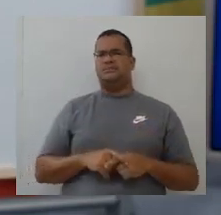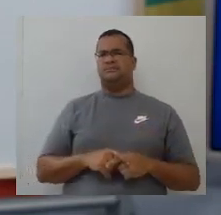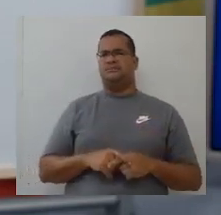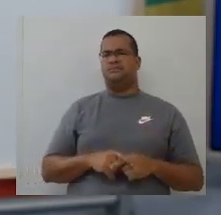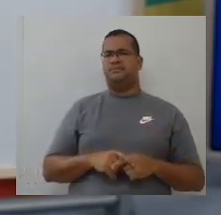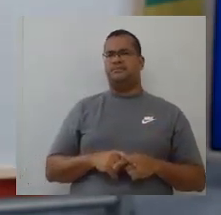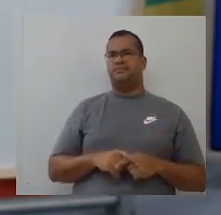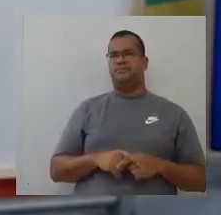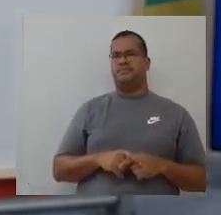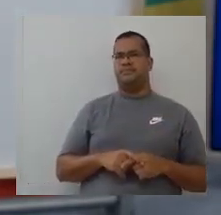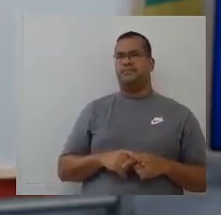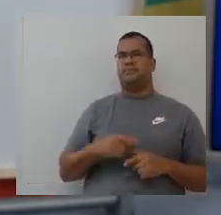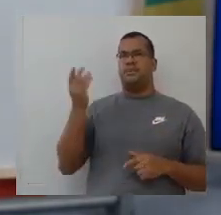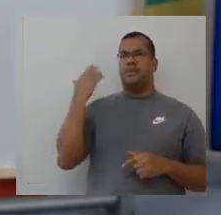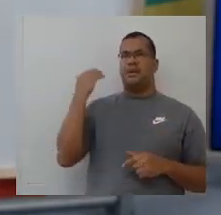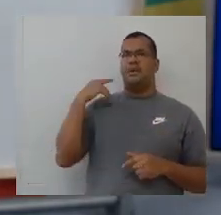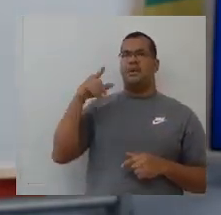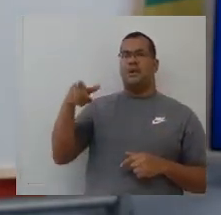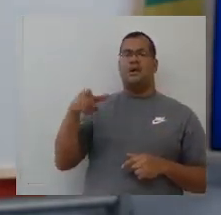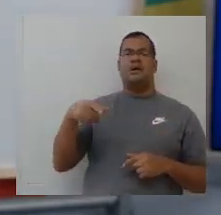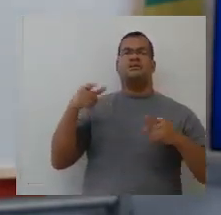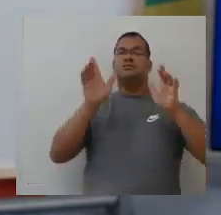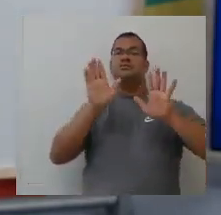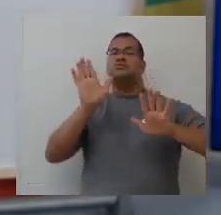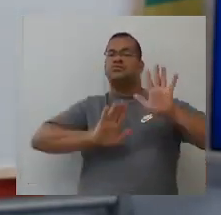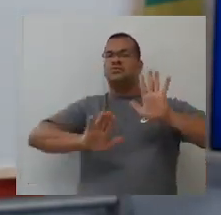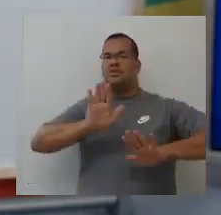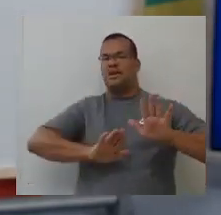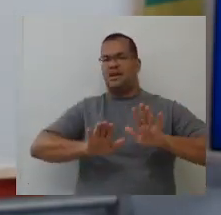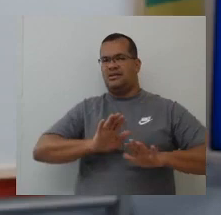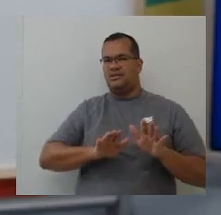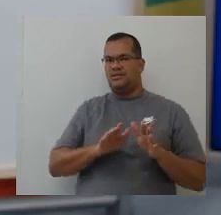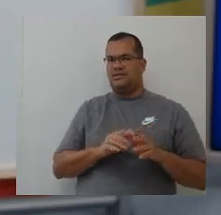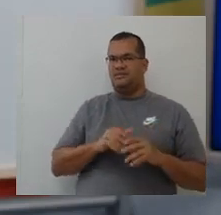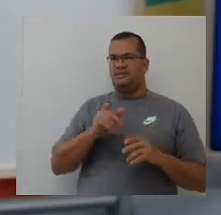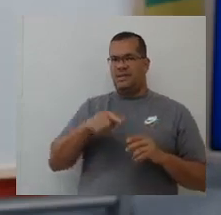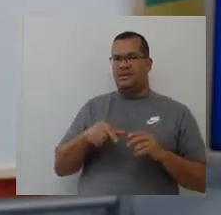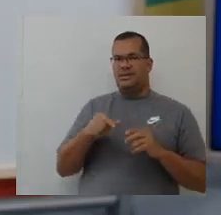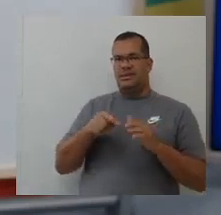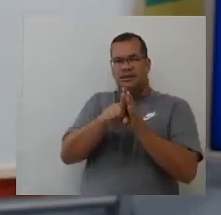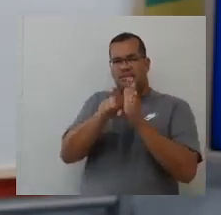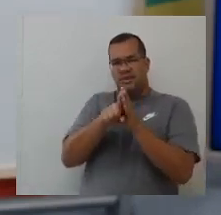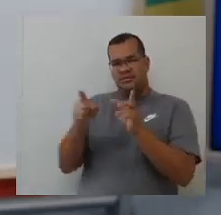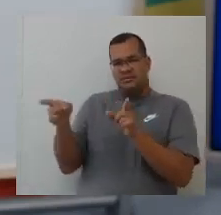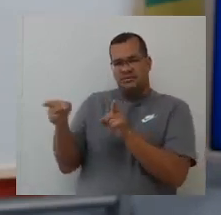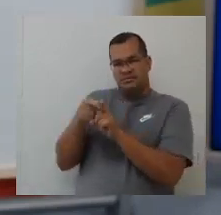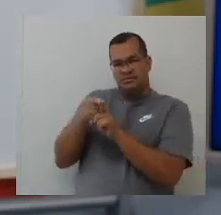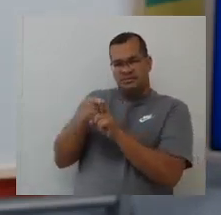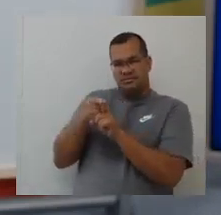resposta. Ó, eu disse ali para vocês em um dos pontos do cuidado que as question tags